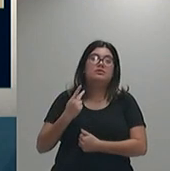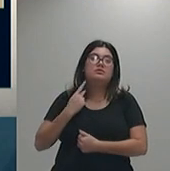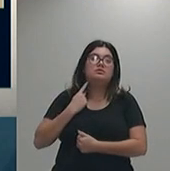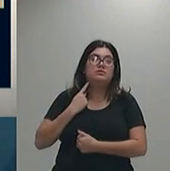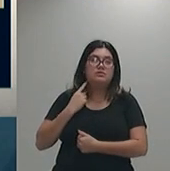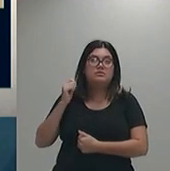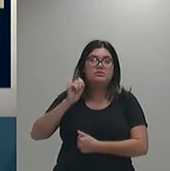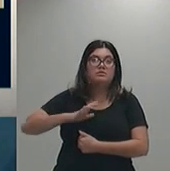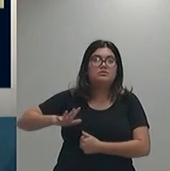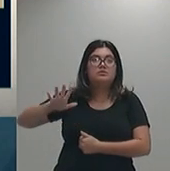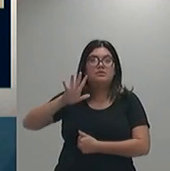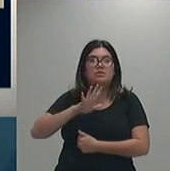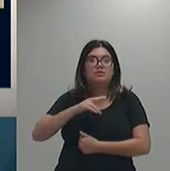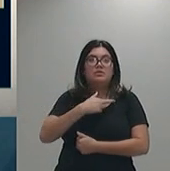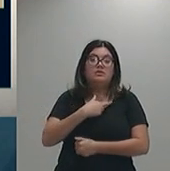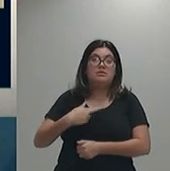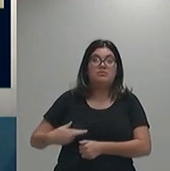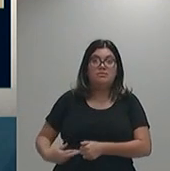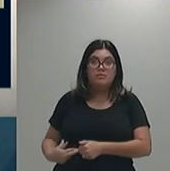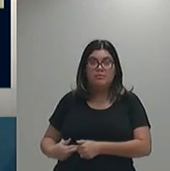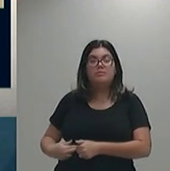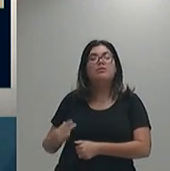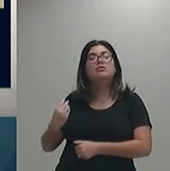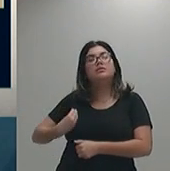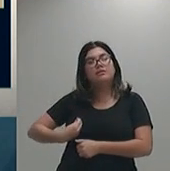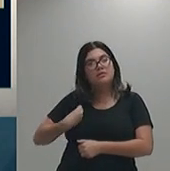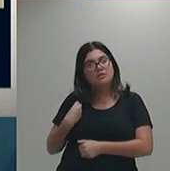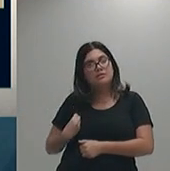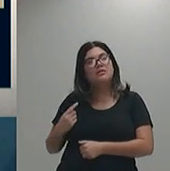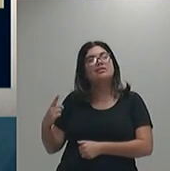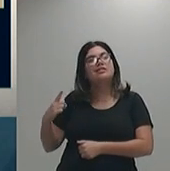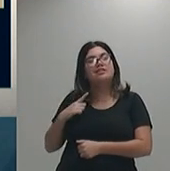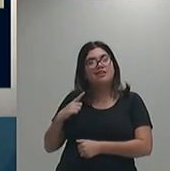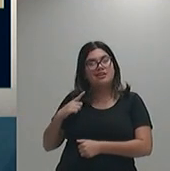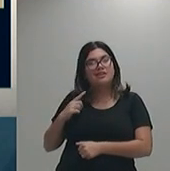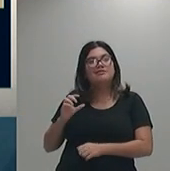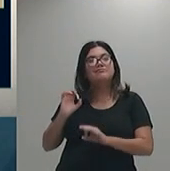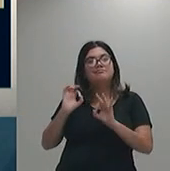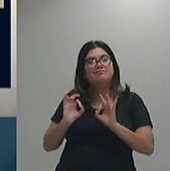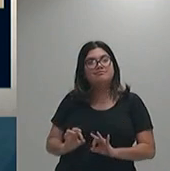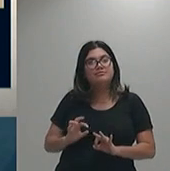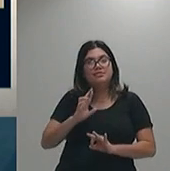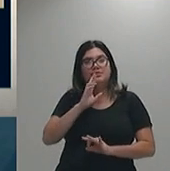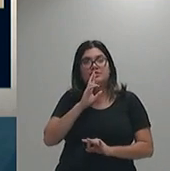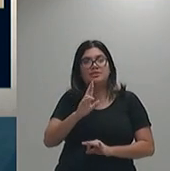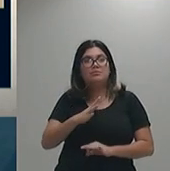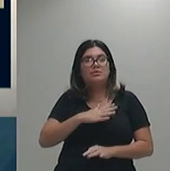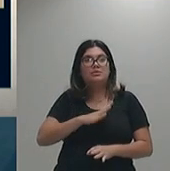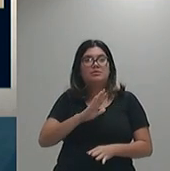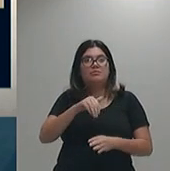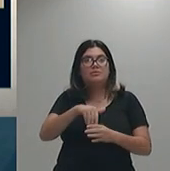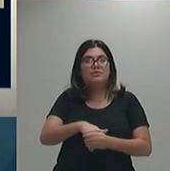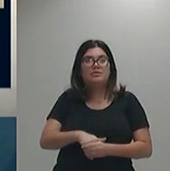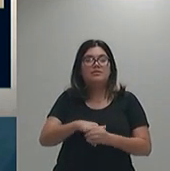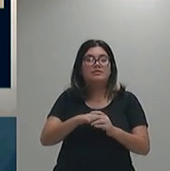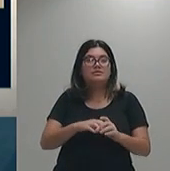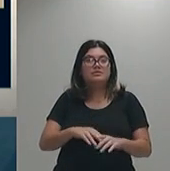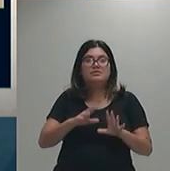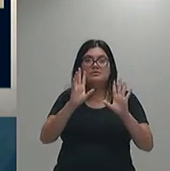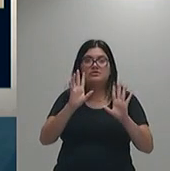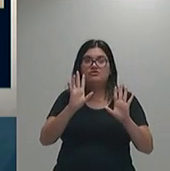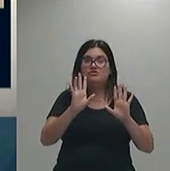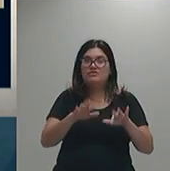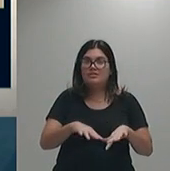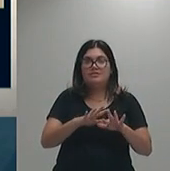é elas encontram-se exatamente no respondidas no meu voto vencido que ficou vencido